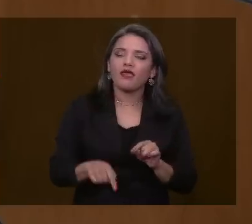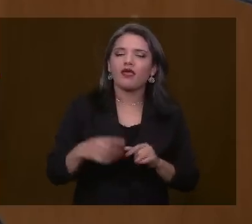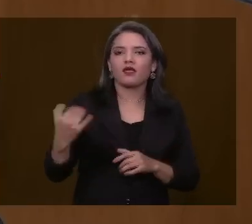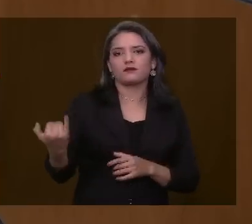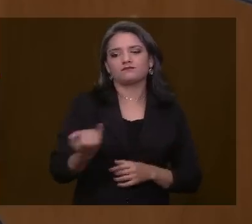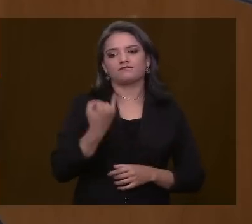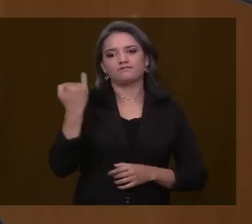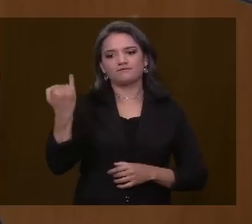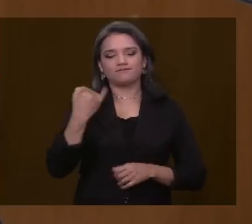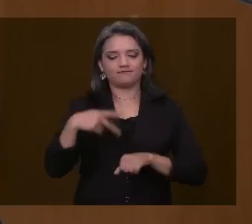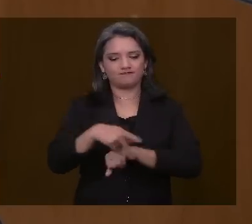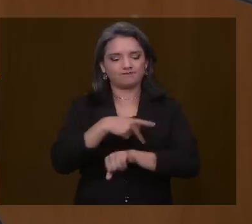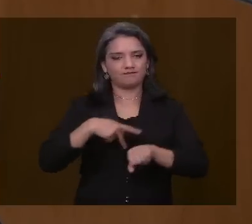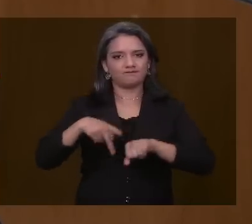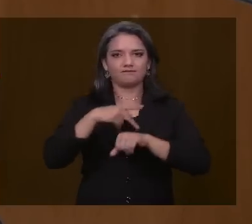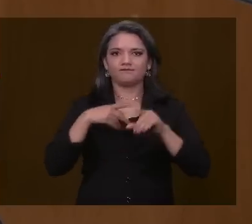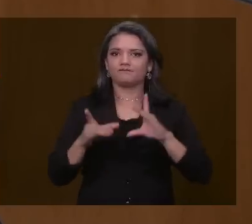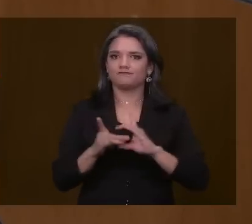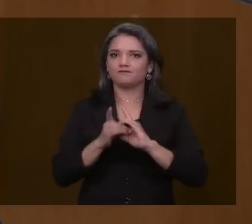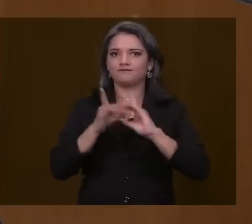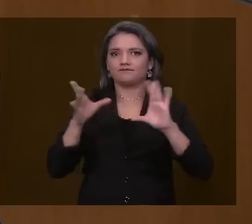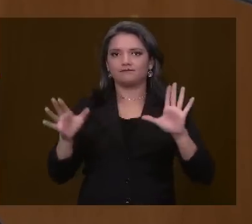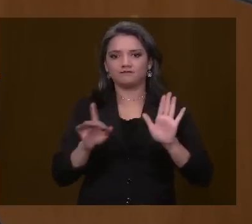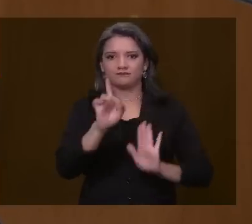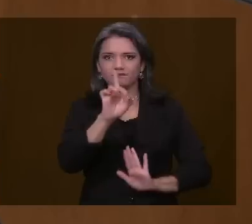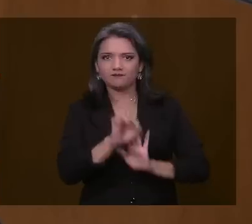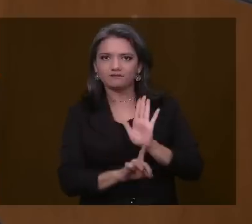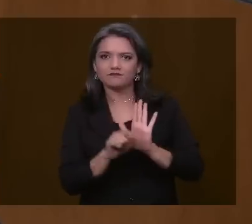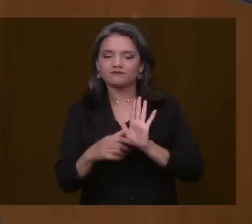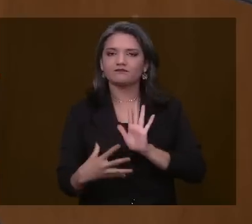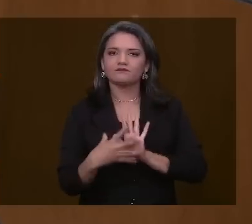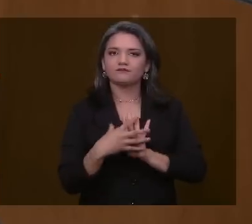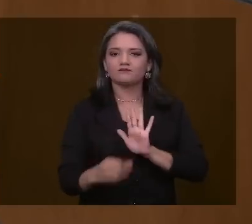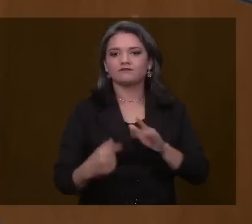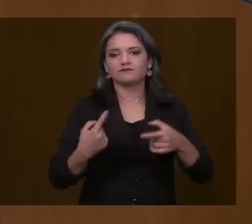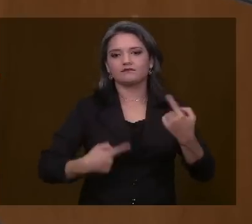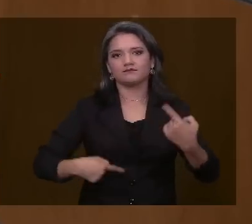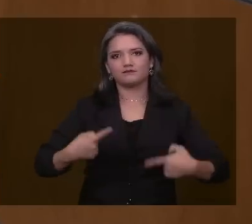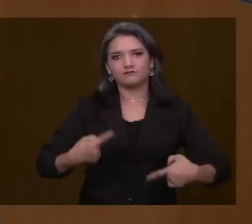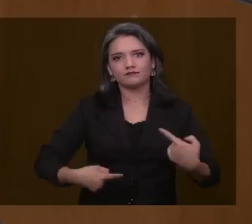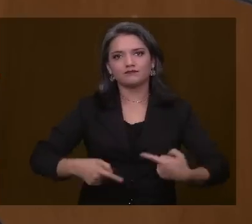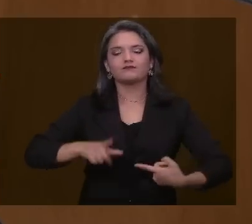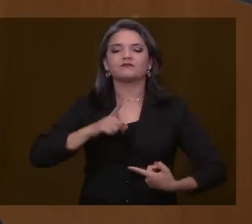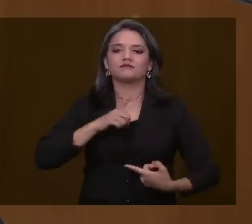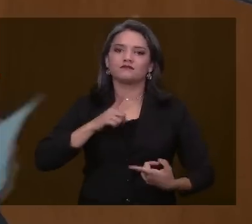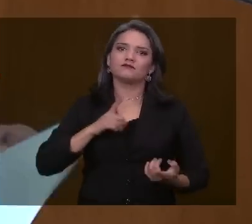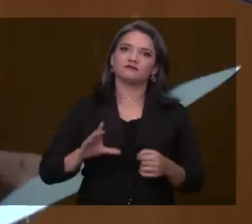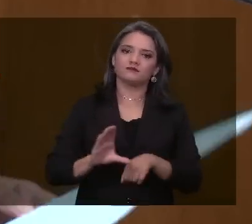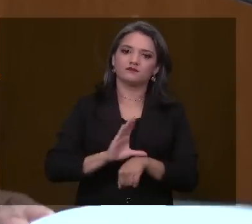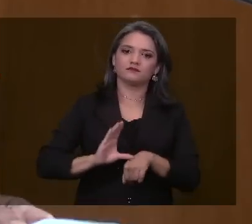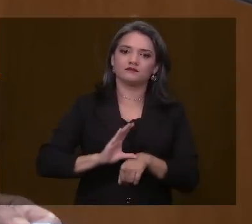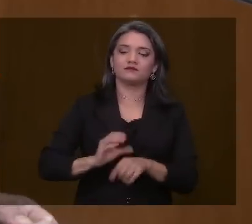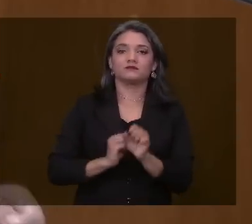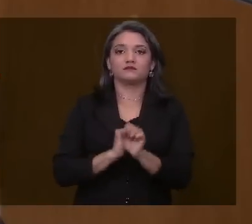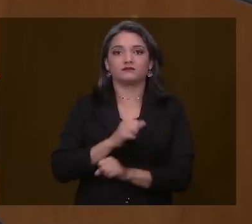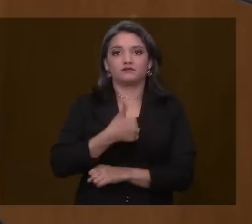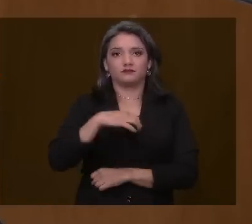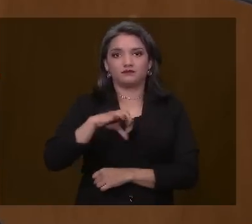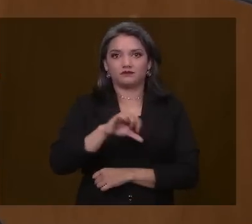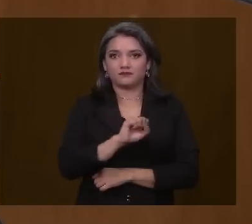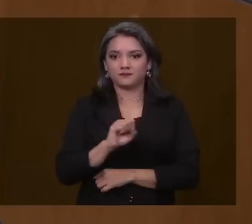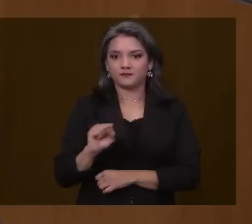do Estado Democrático de Direito, modelo político abraçado pela Constituição de